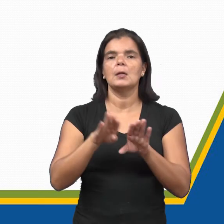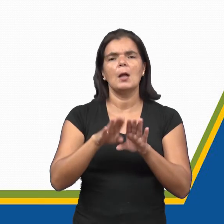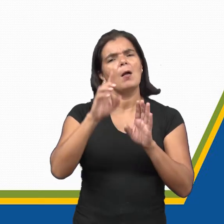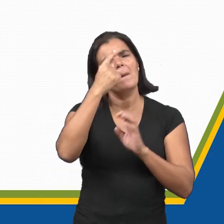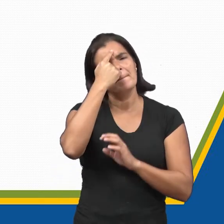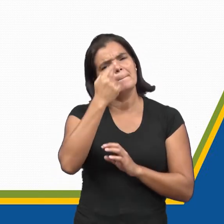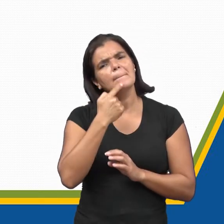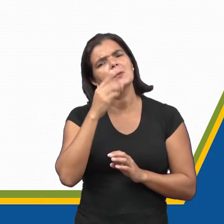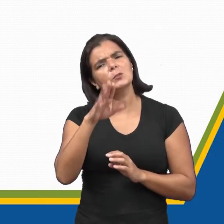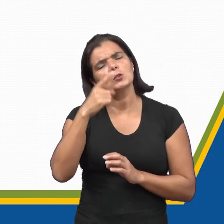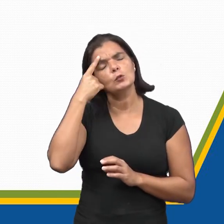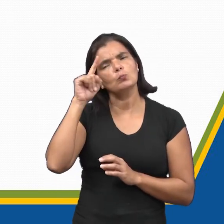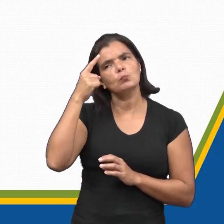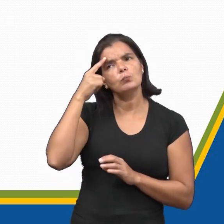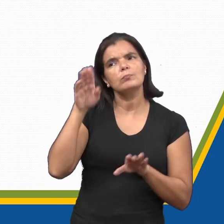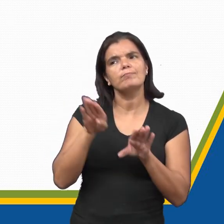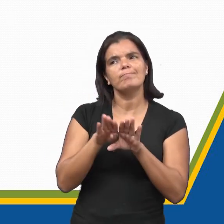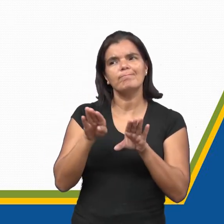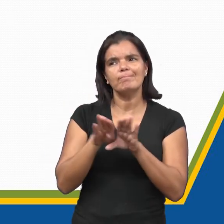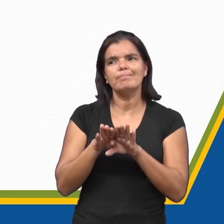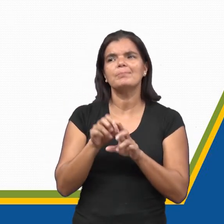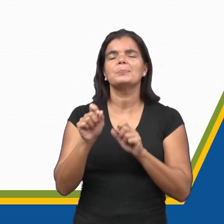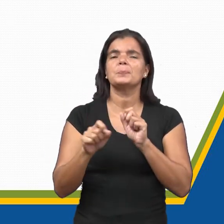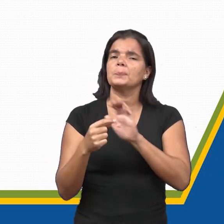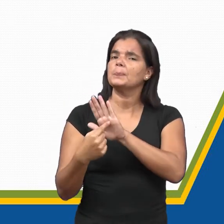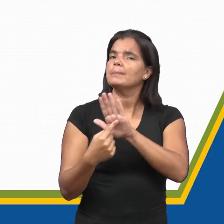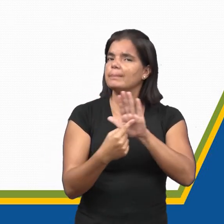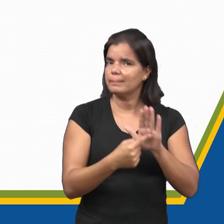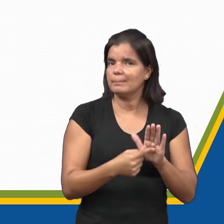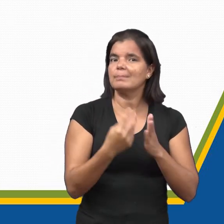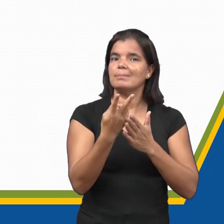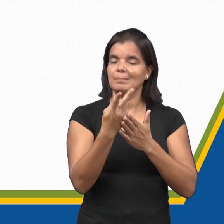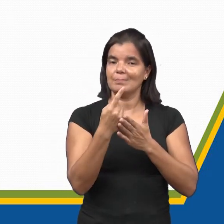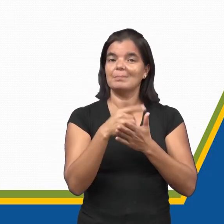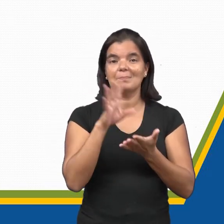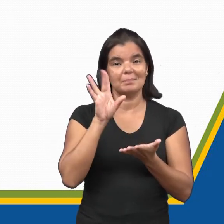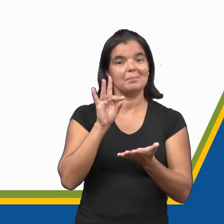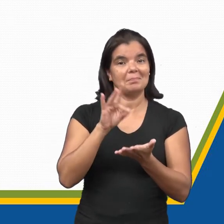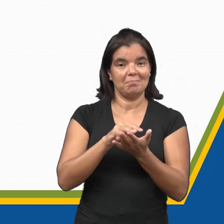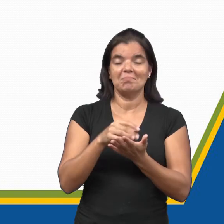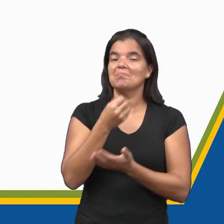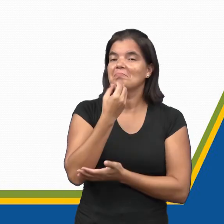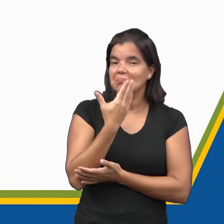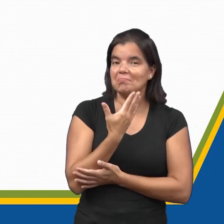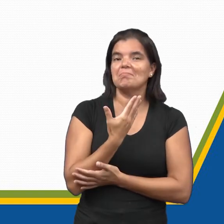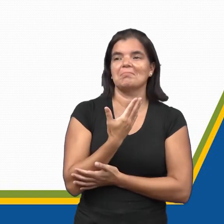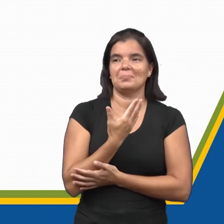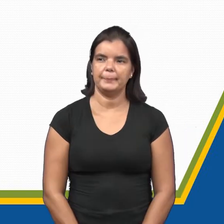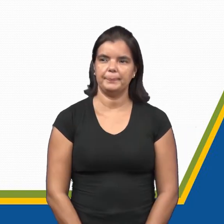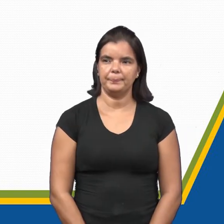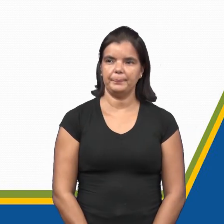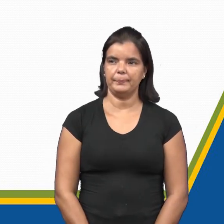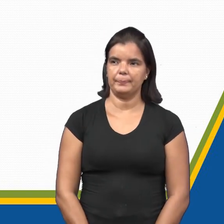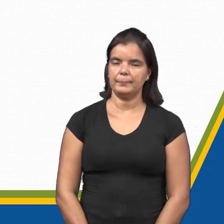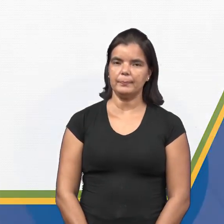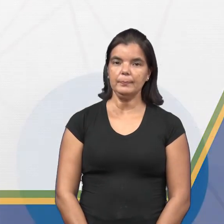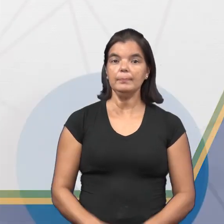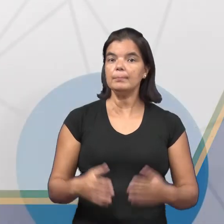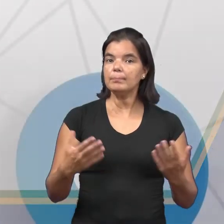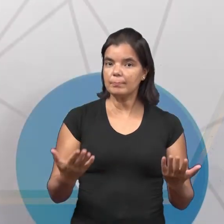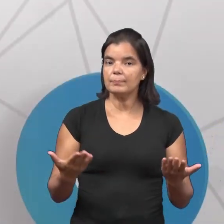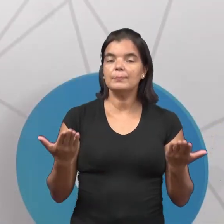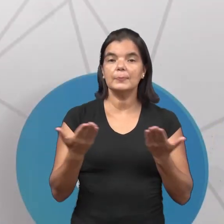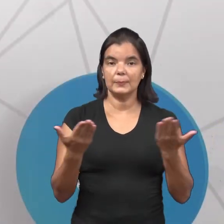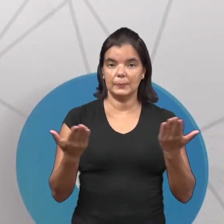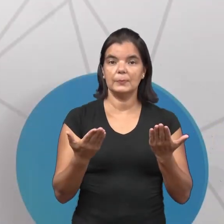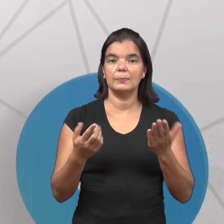foram criadas também para elas serem manifestações artísticas, verdadeiras obras de arte. Bom, gente, agora